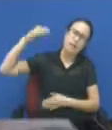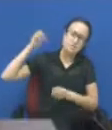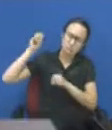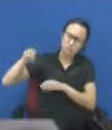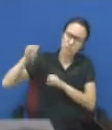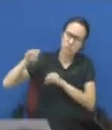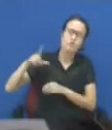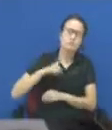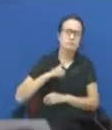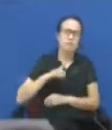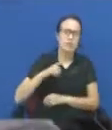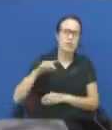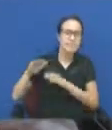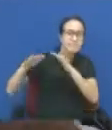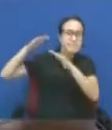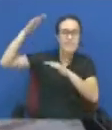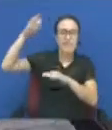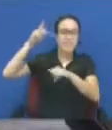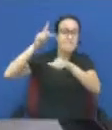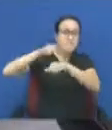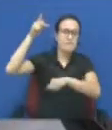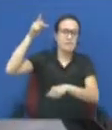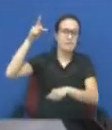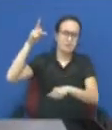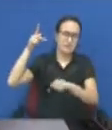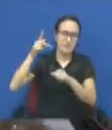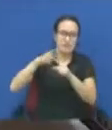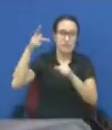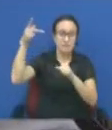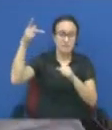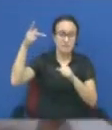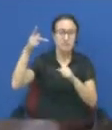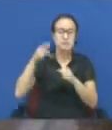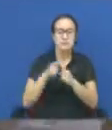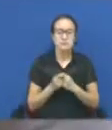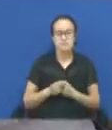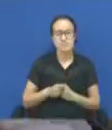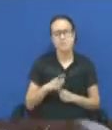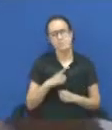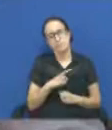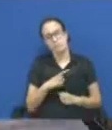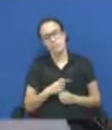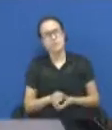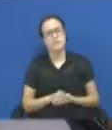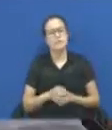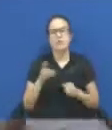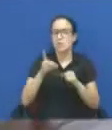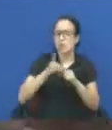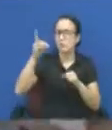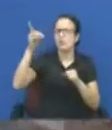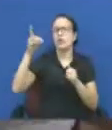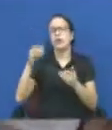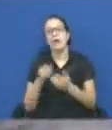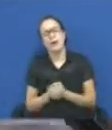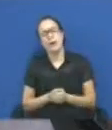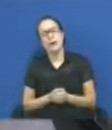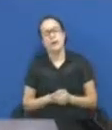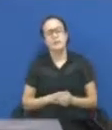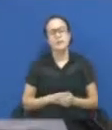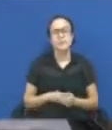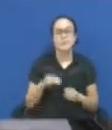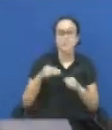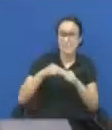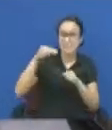a pós-graduação, dando inclusive títulos de doutor de mestre, doutor e